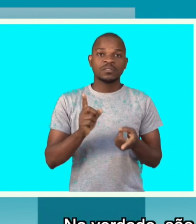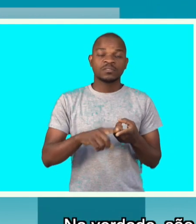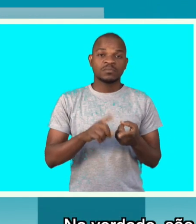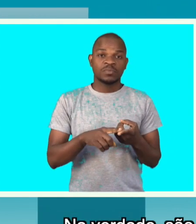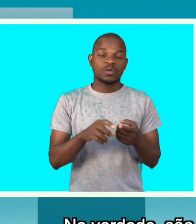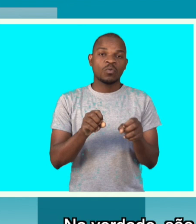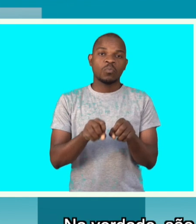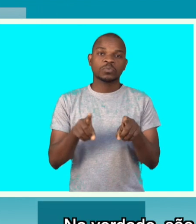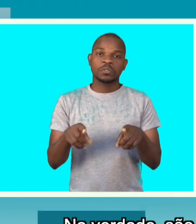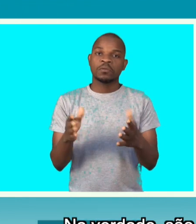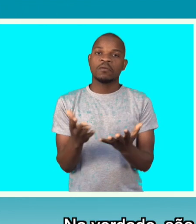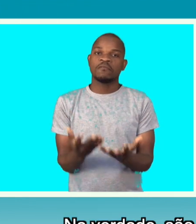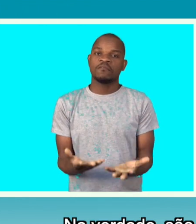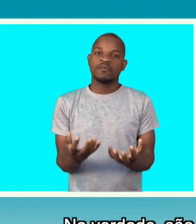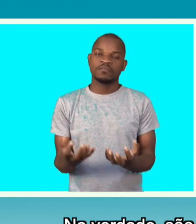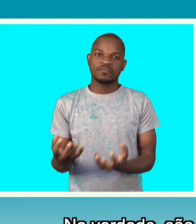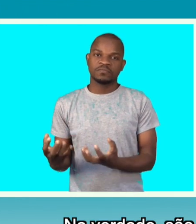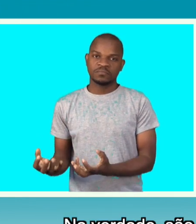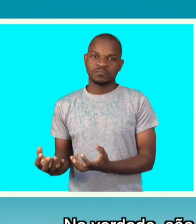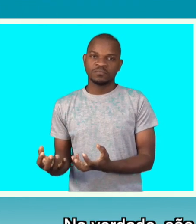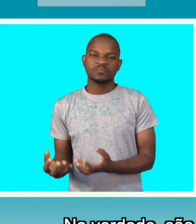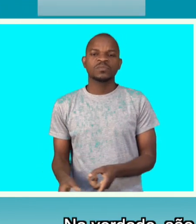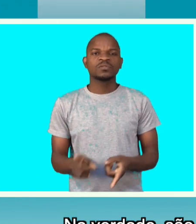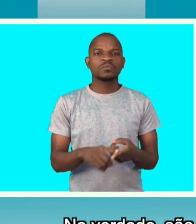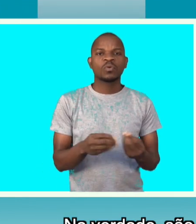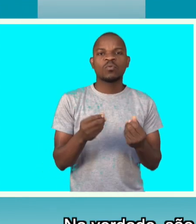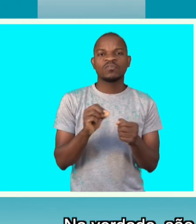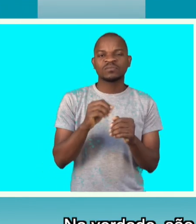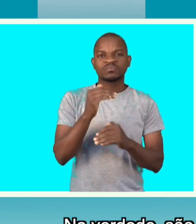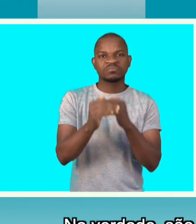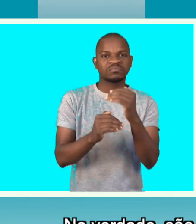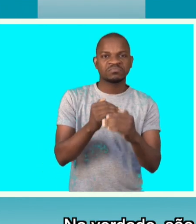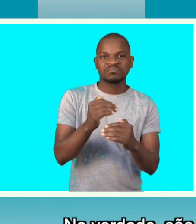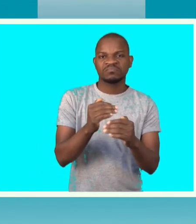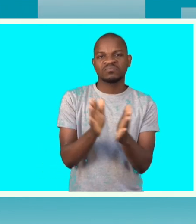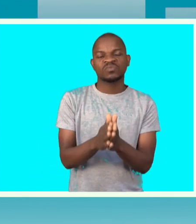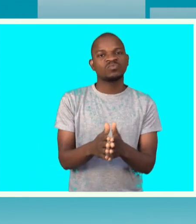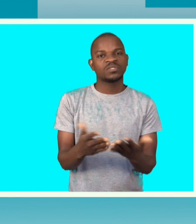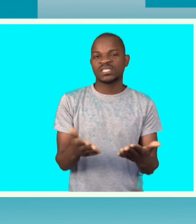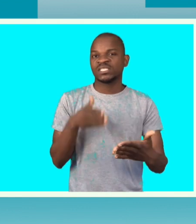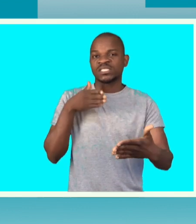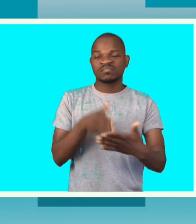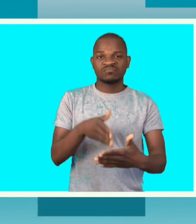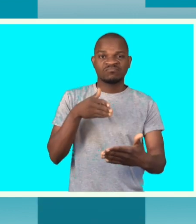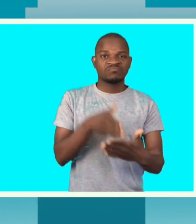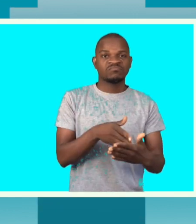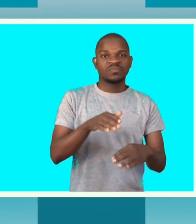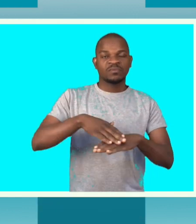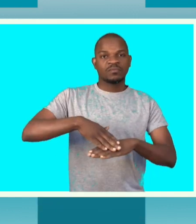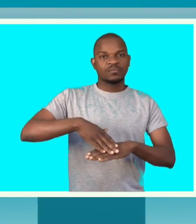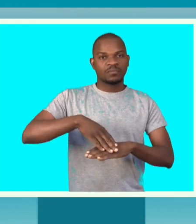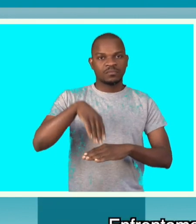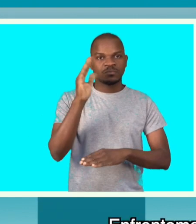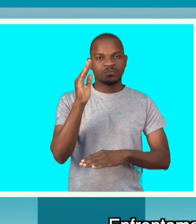sem oportunidade de progredir ou de fazer muita coisa.